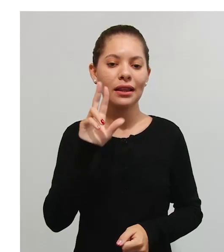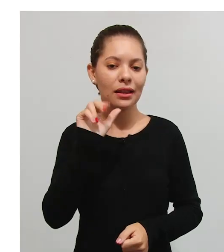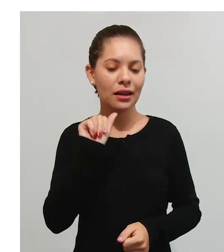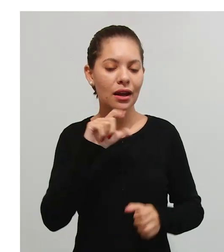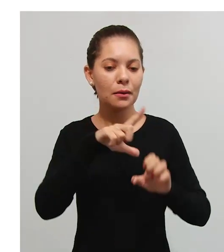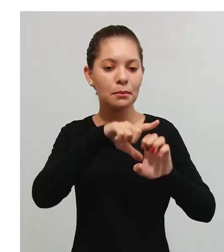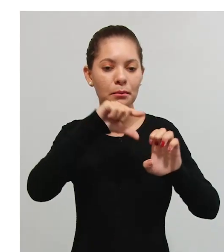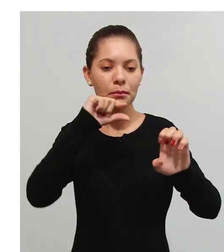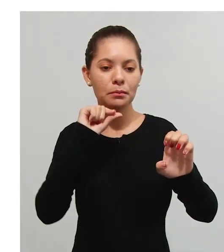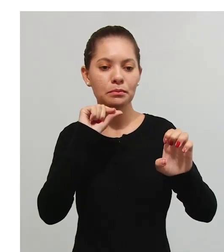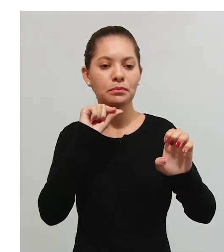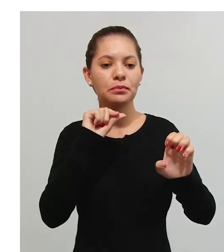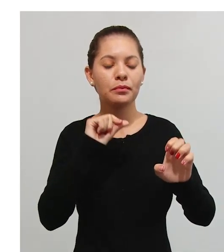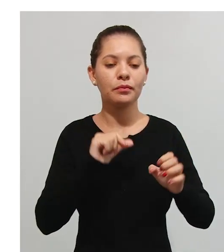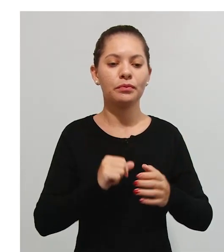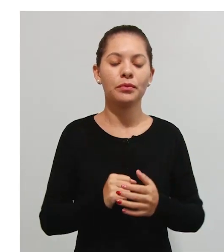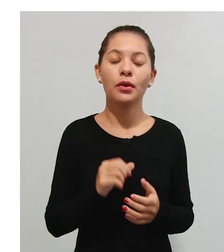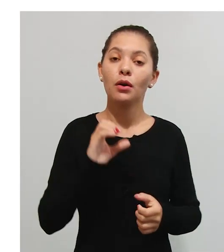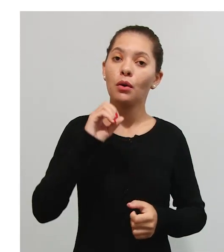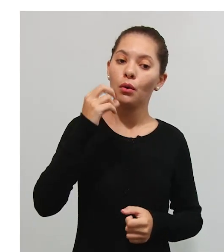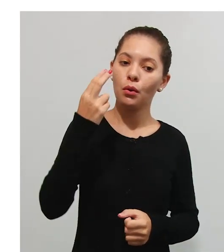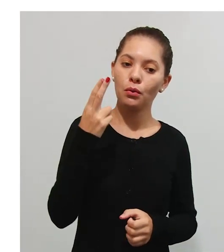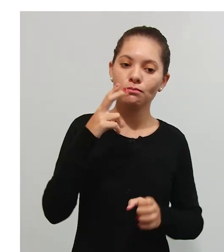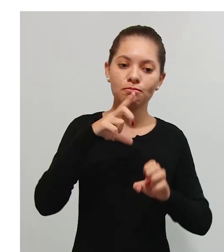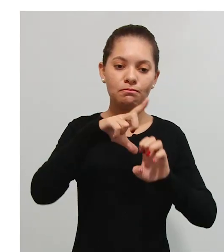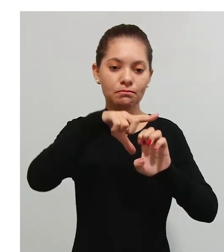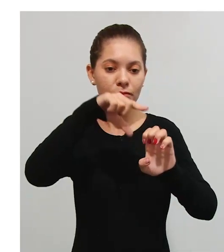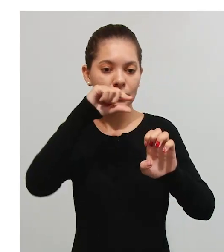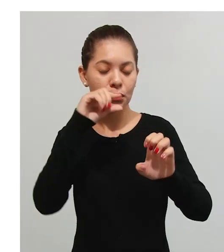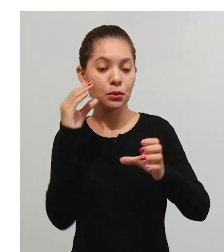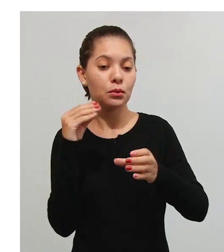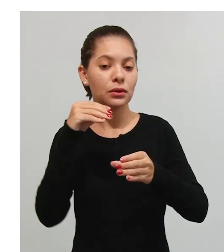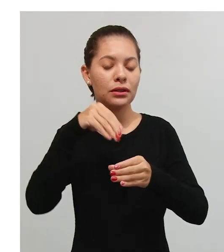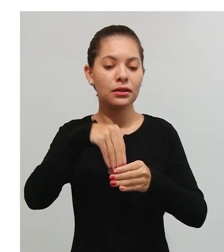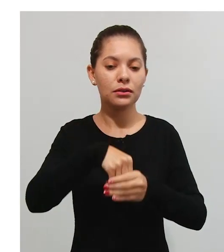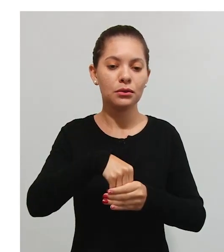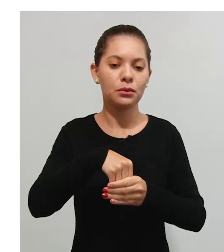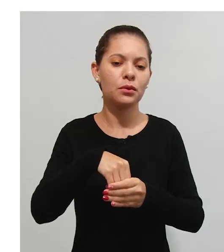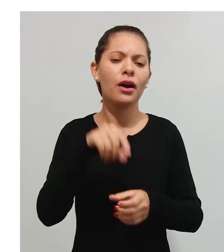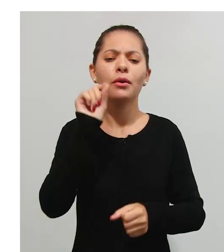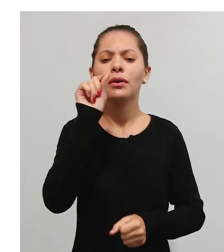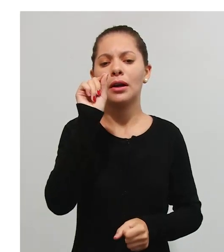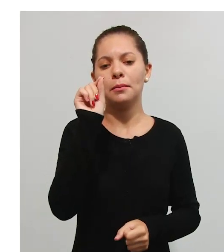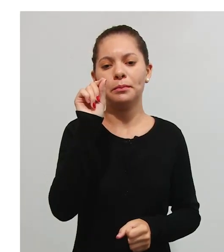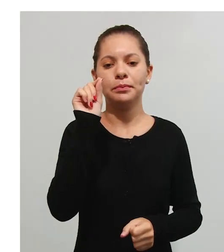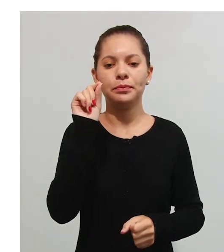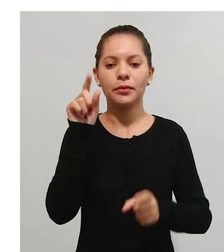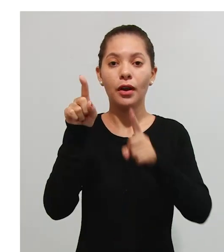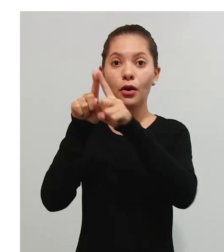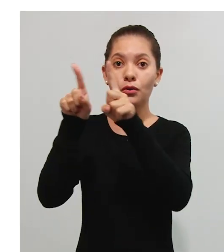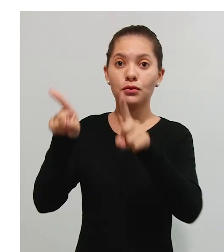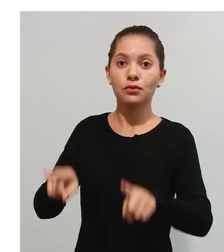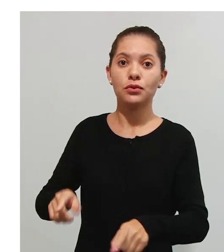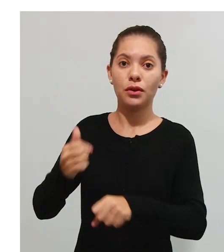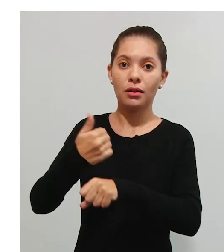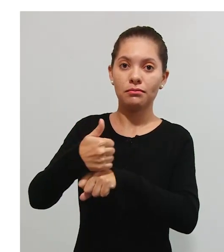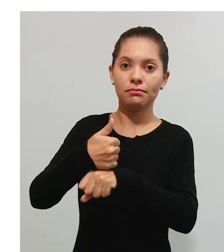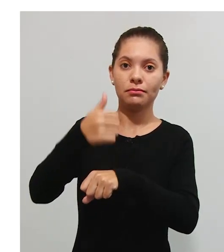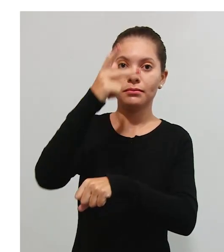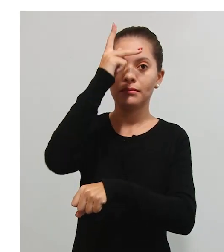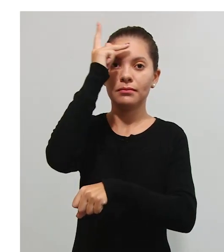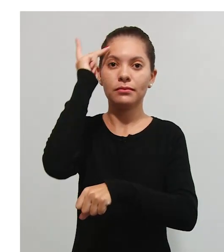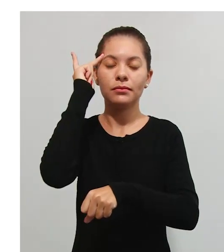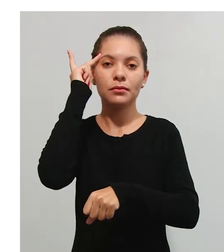ainda empreendedor interno. Esse tipo de empreendedor, ele é o funcionário de uma empresa que atua